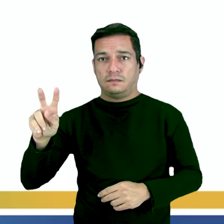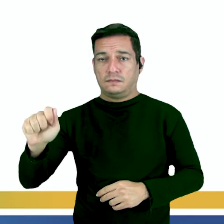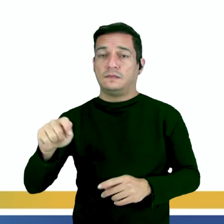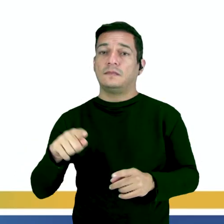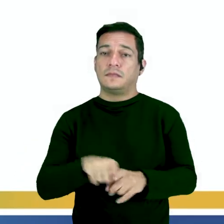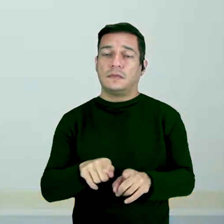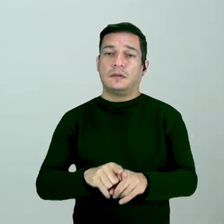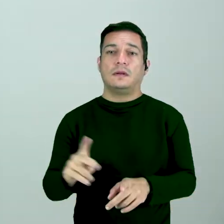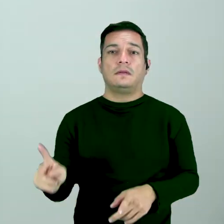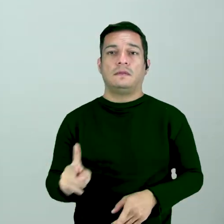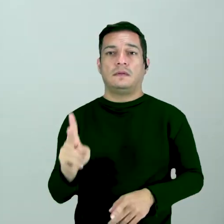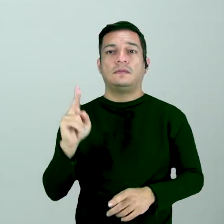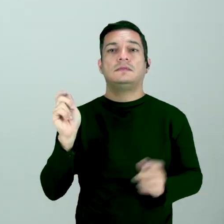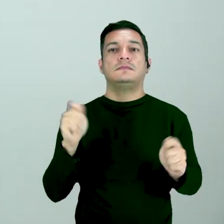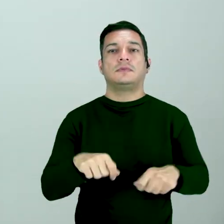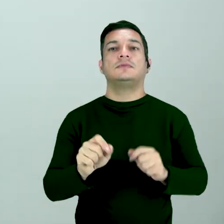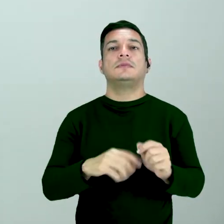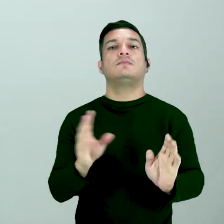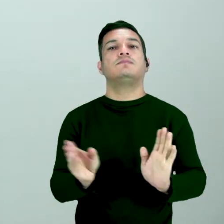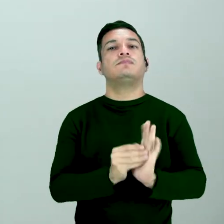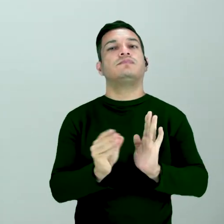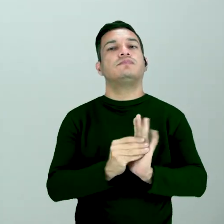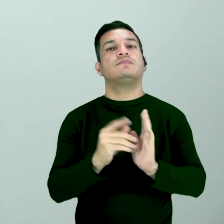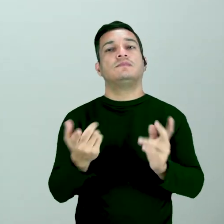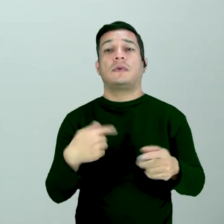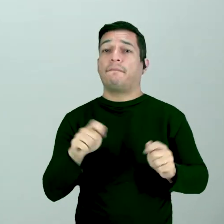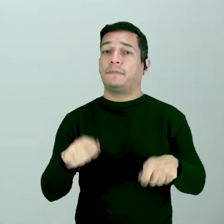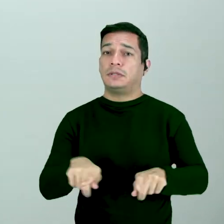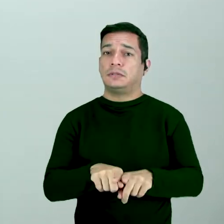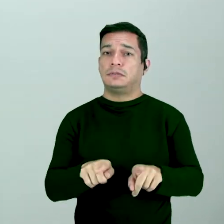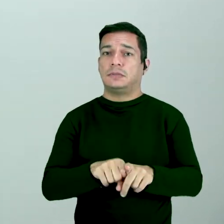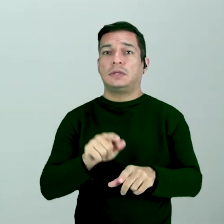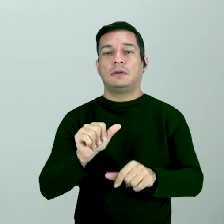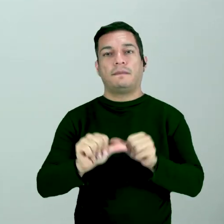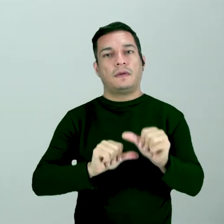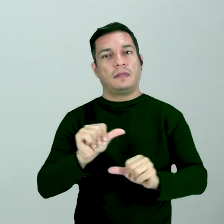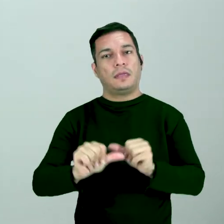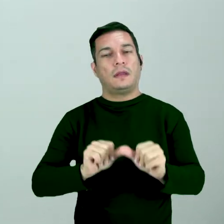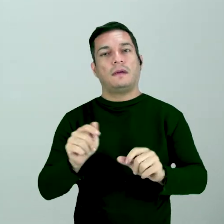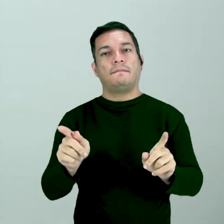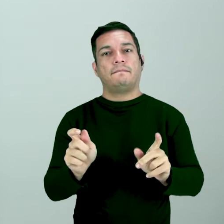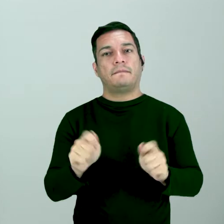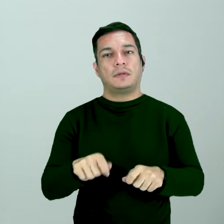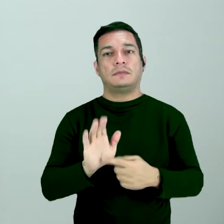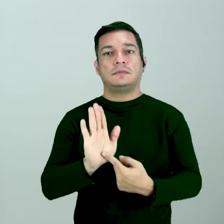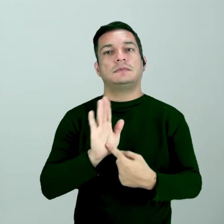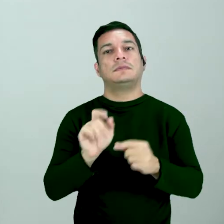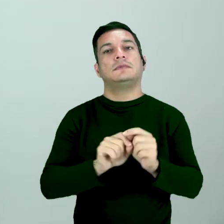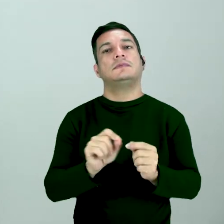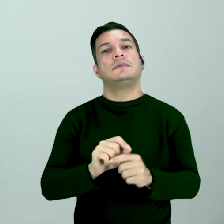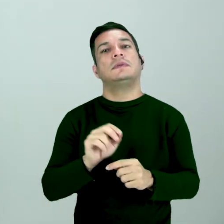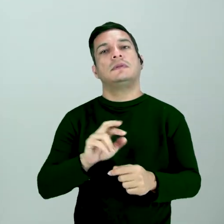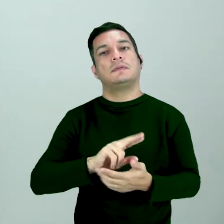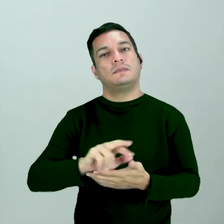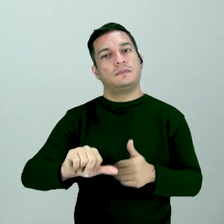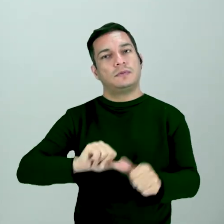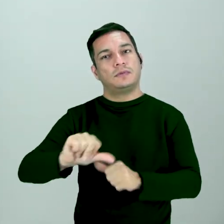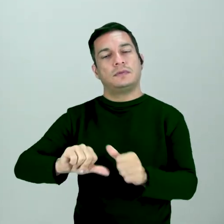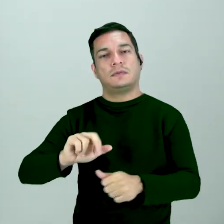com os valores que podem adicionar, podem alternar, podem apresentar